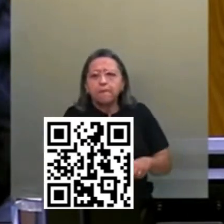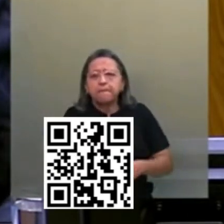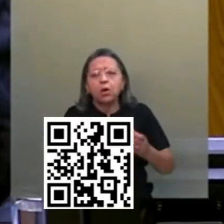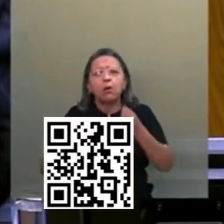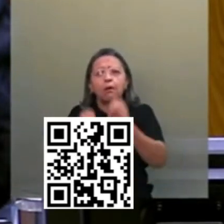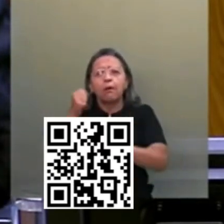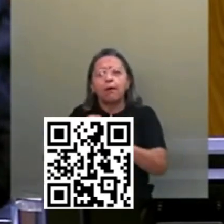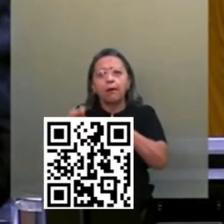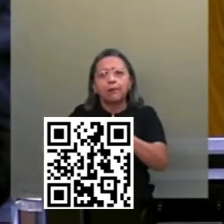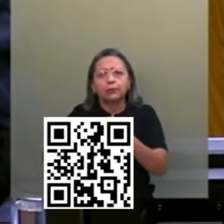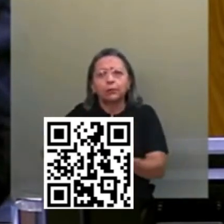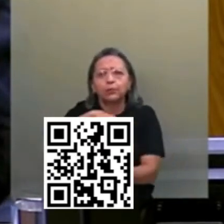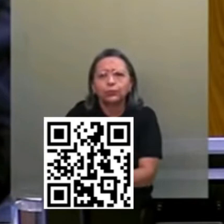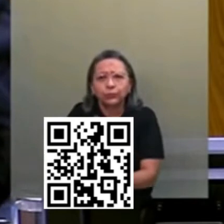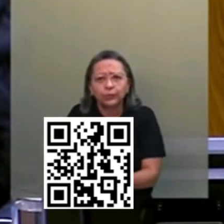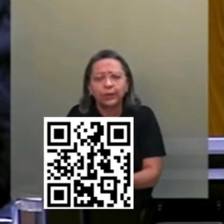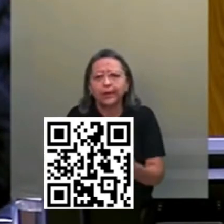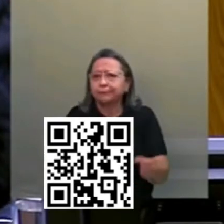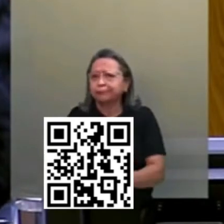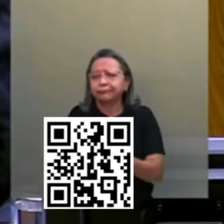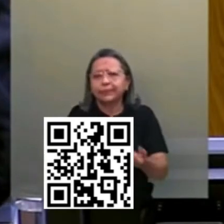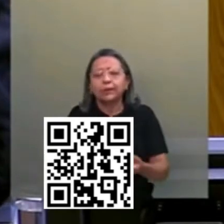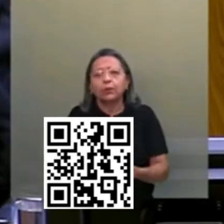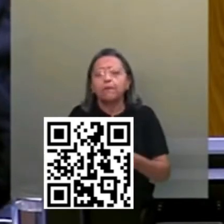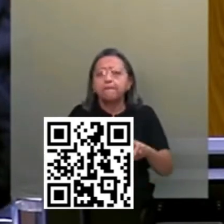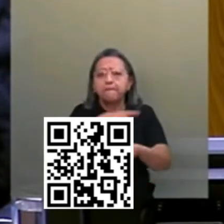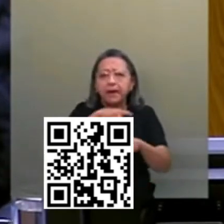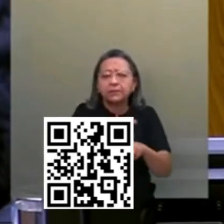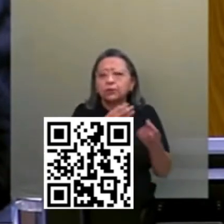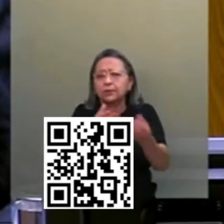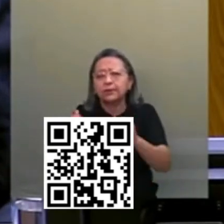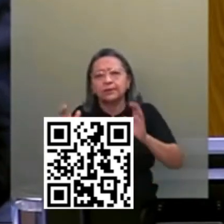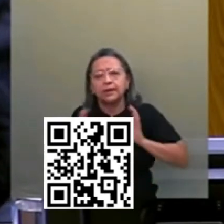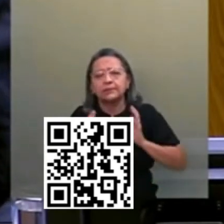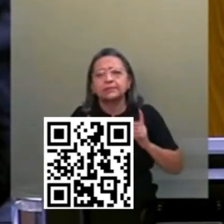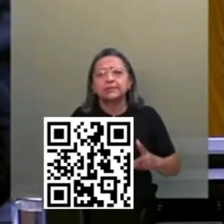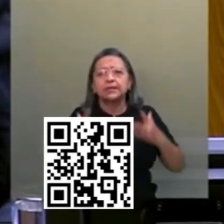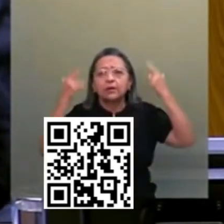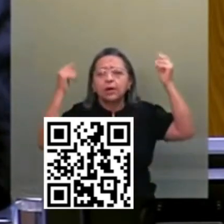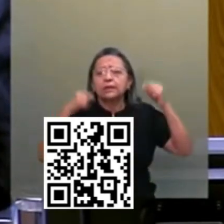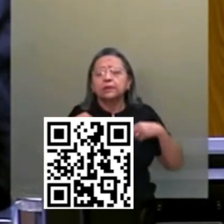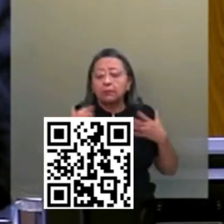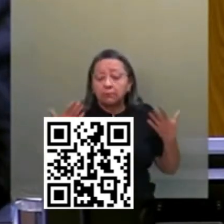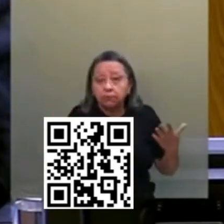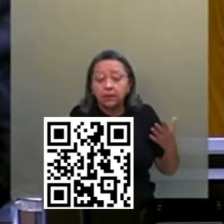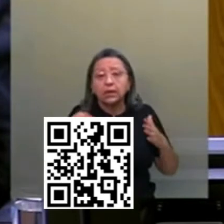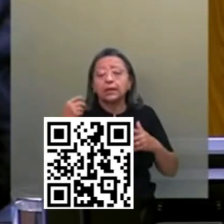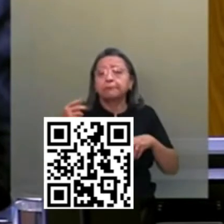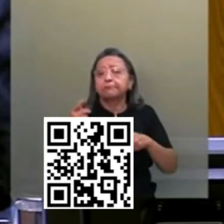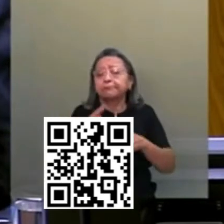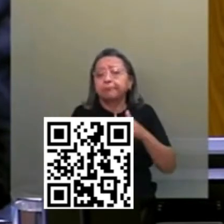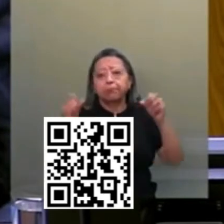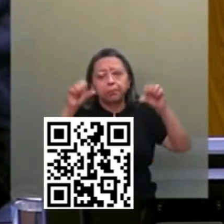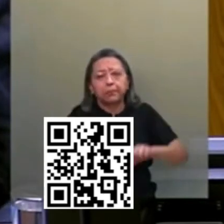produtividade agropecuária do mundo. É inconcebível que um país com tantas riquezas naturais esbarre em crises